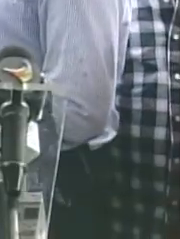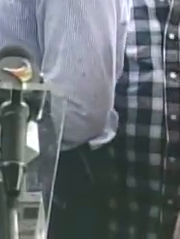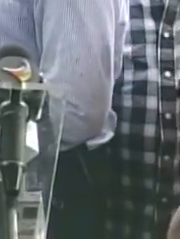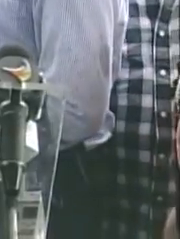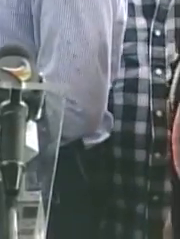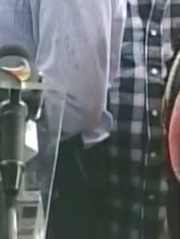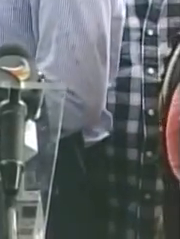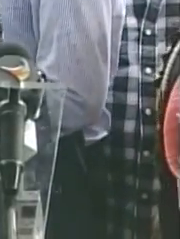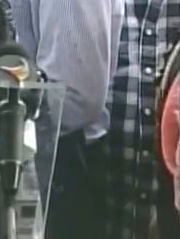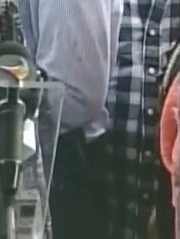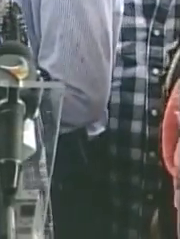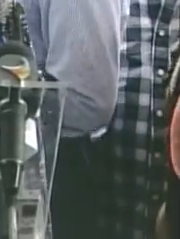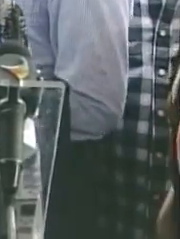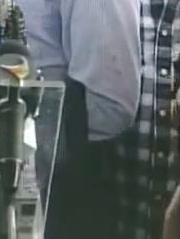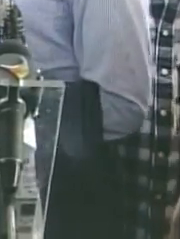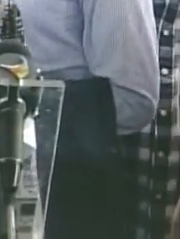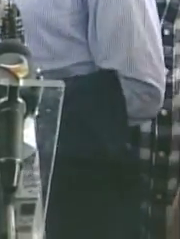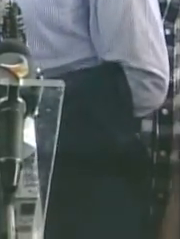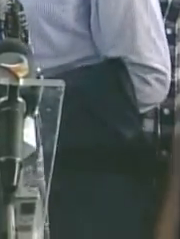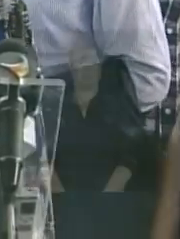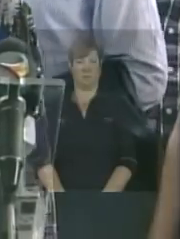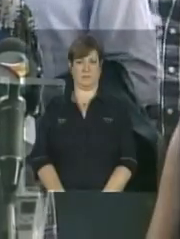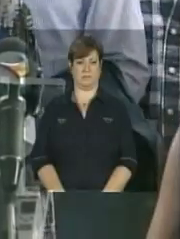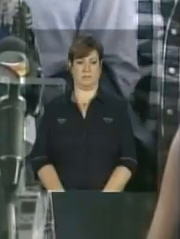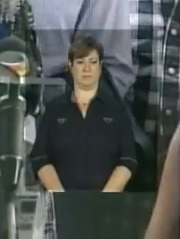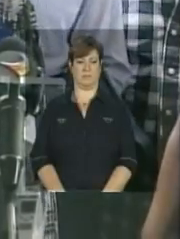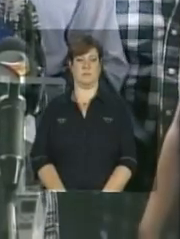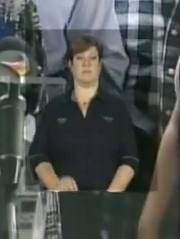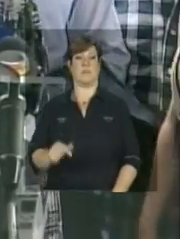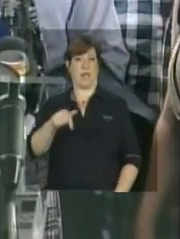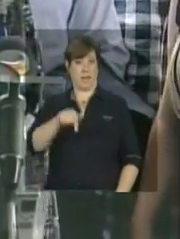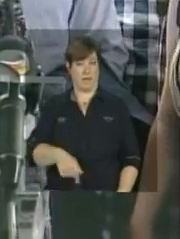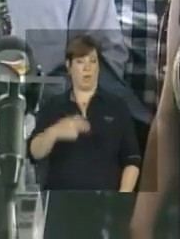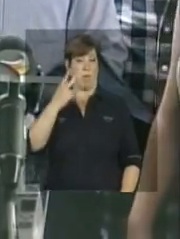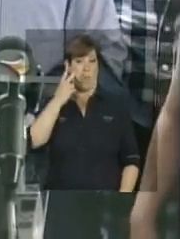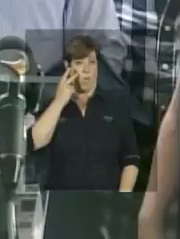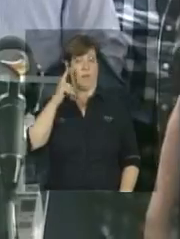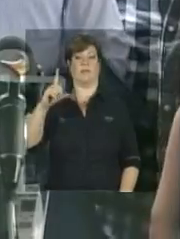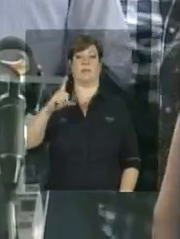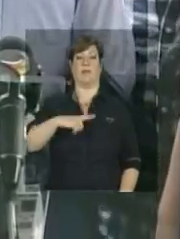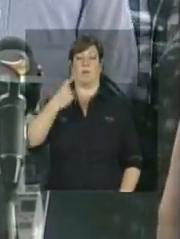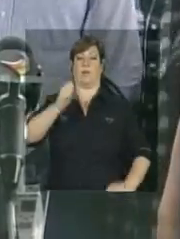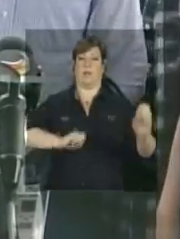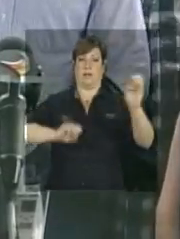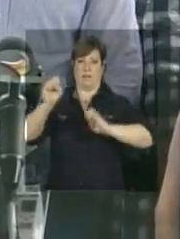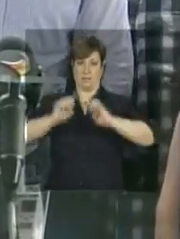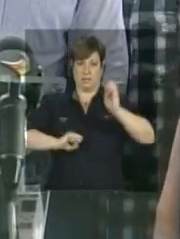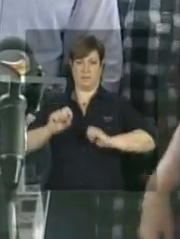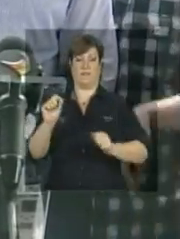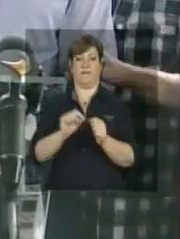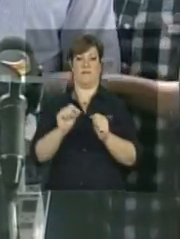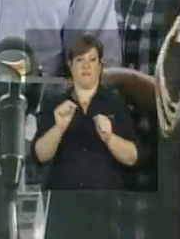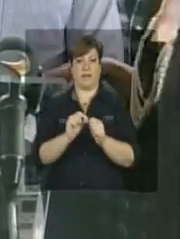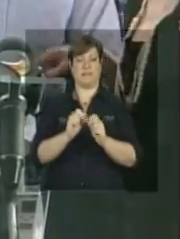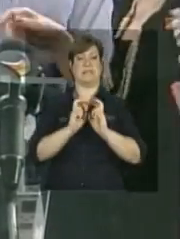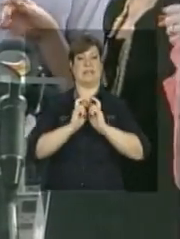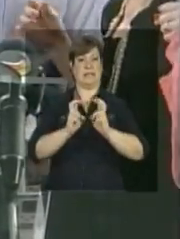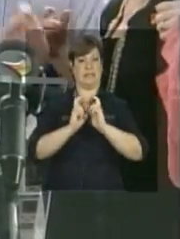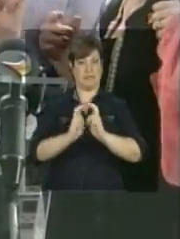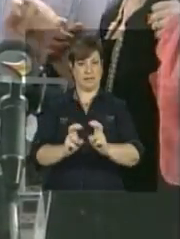produz trens. No nosso país, muitas vezes, se importava trem, ainda se importa